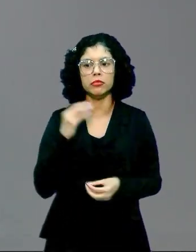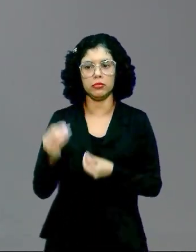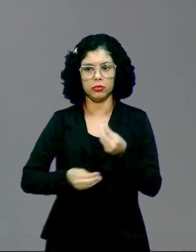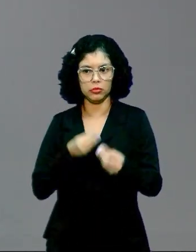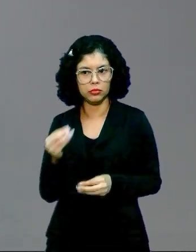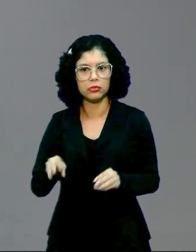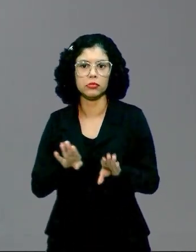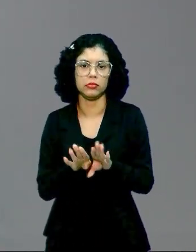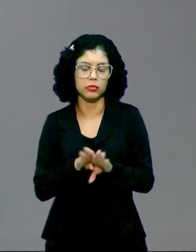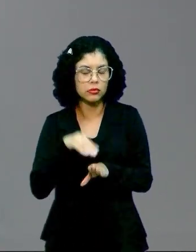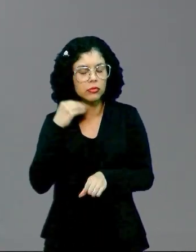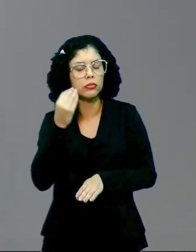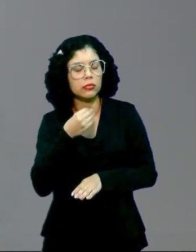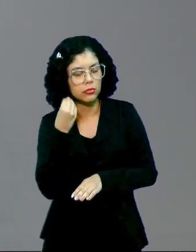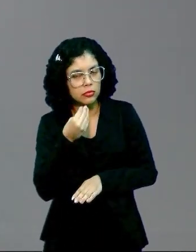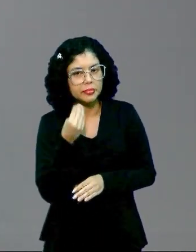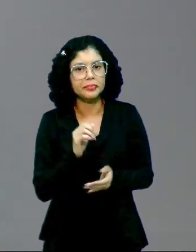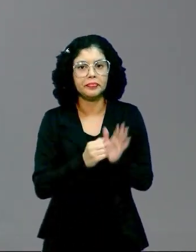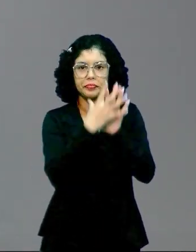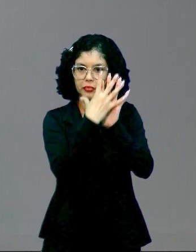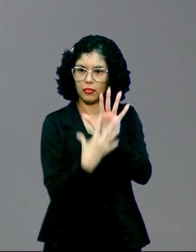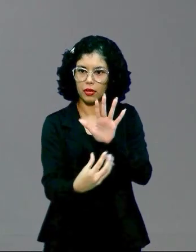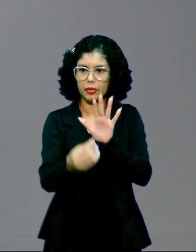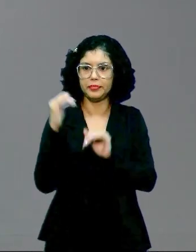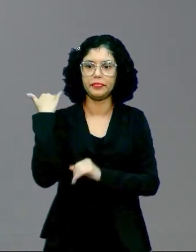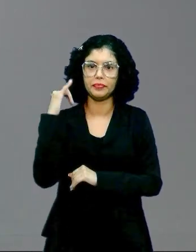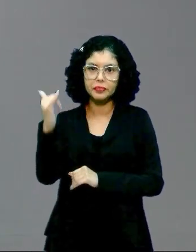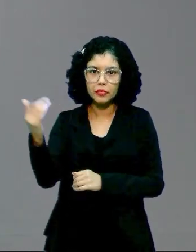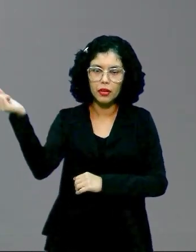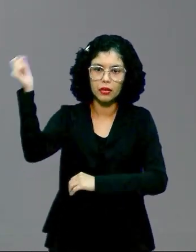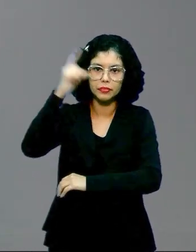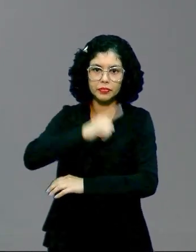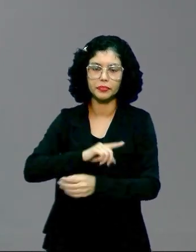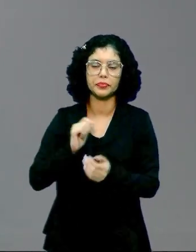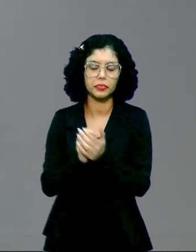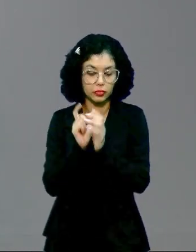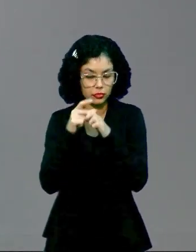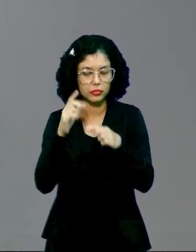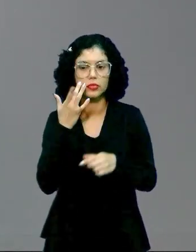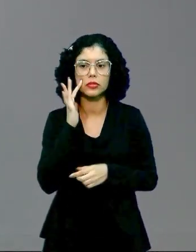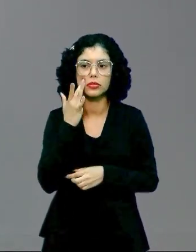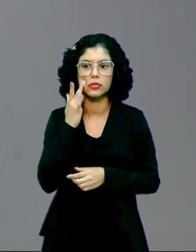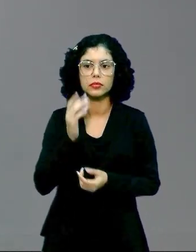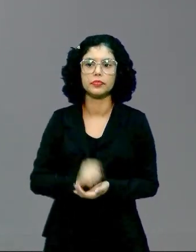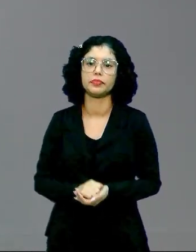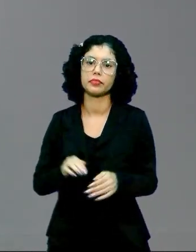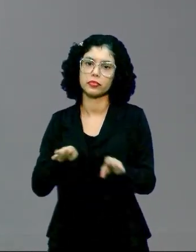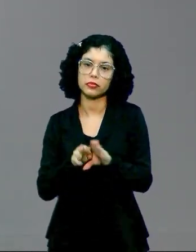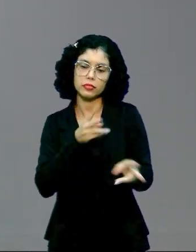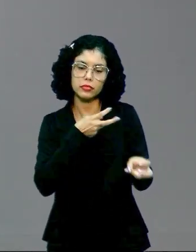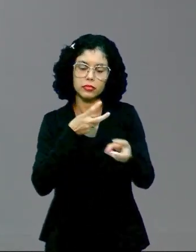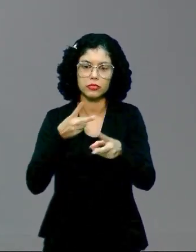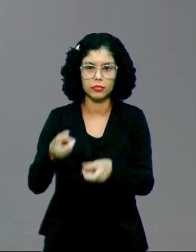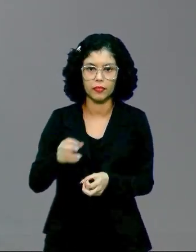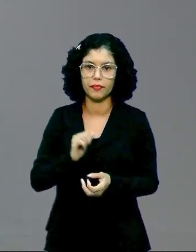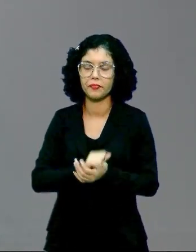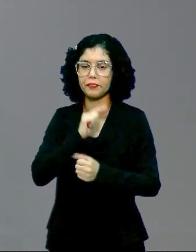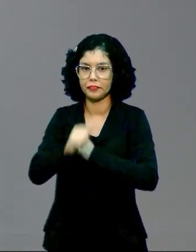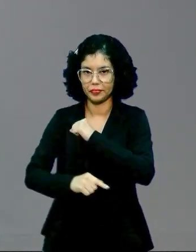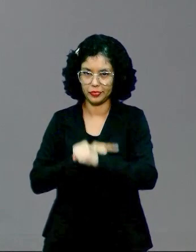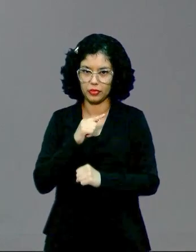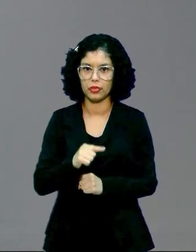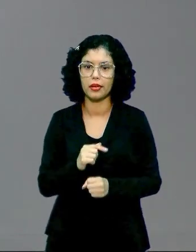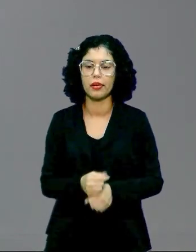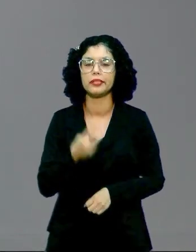experimento, né, foi um experimento de projetar raios catódicos a uma lâmina de ouro, com esse experimento ele percebeu então que o átomo agora